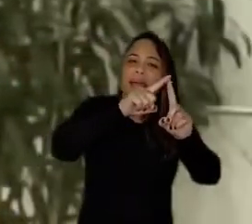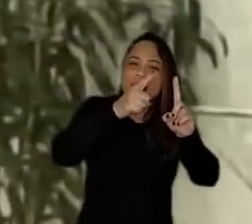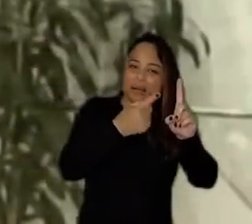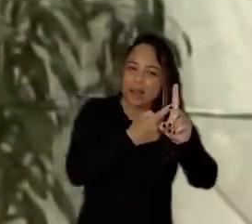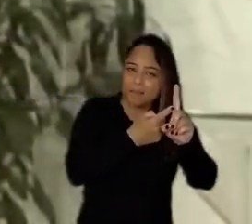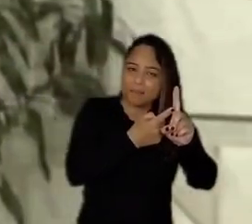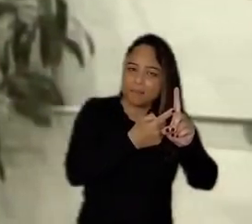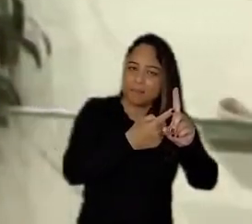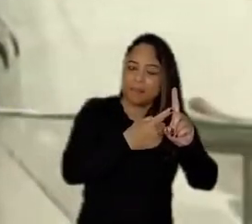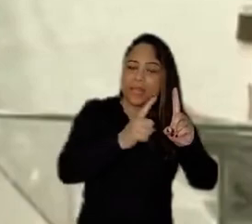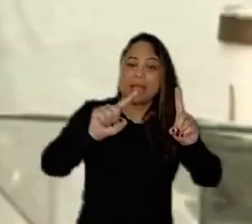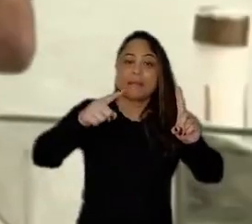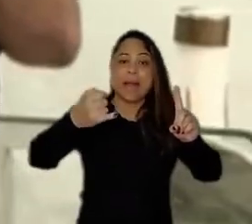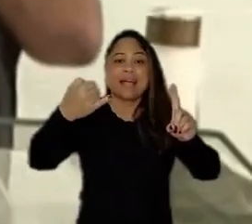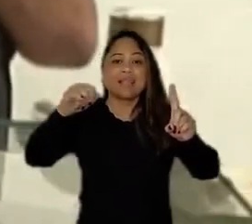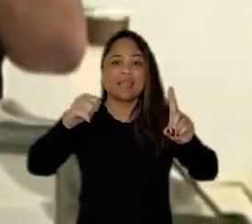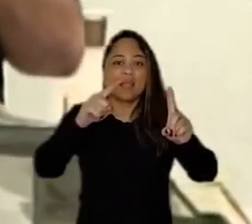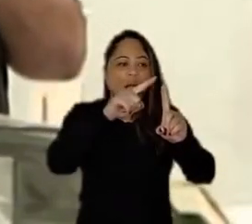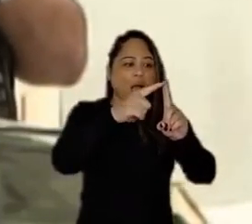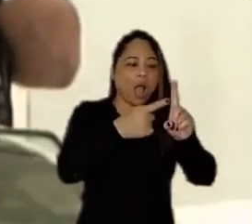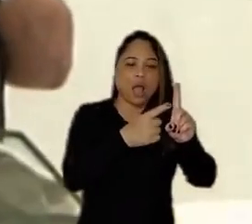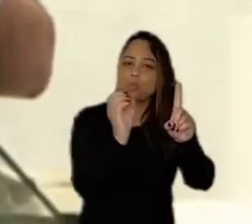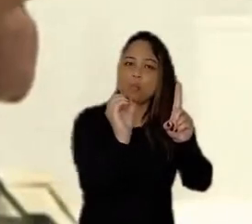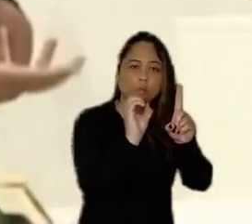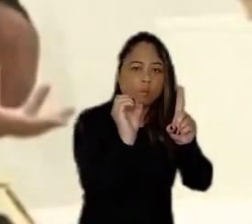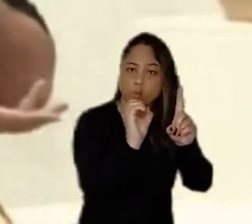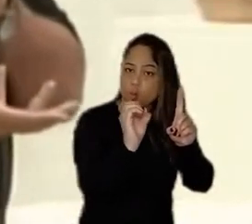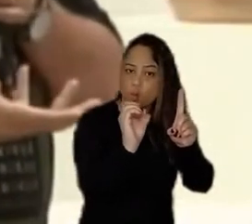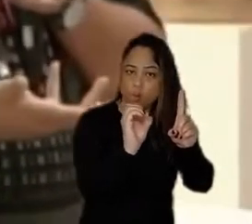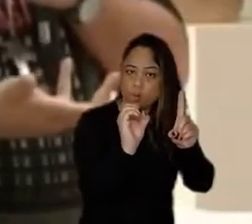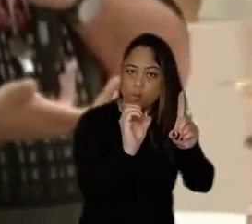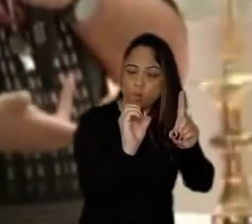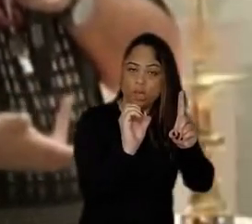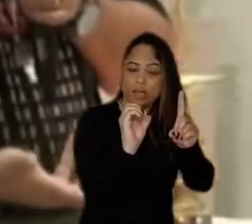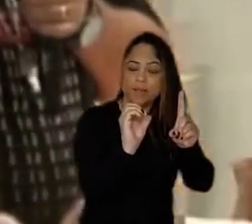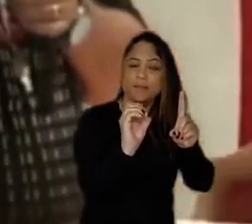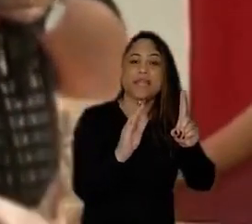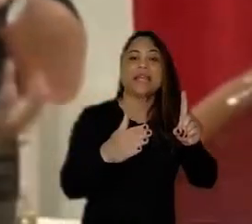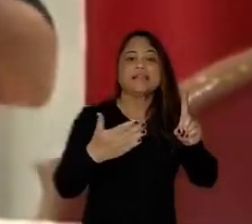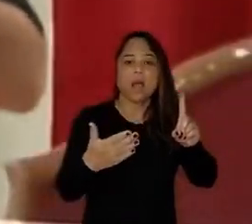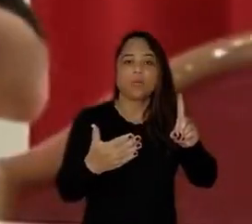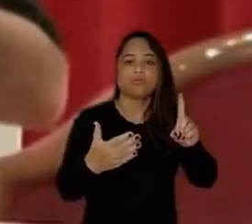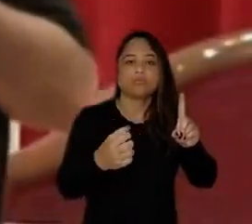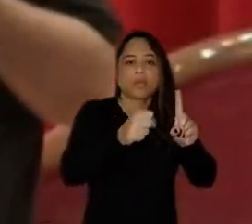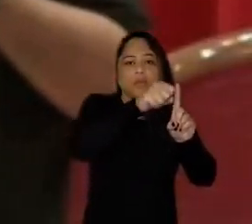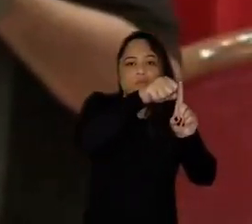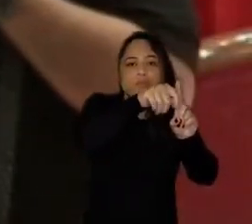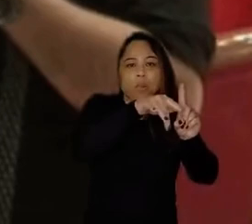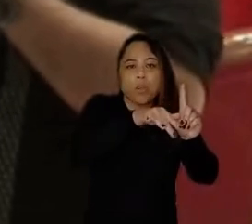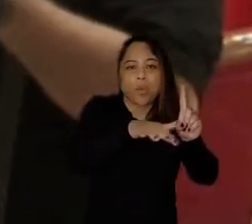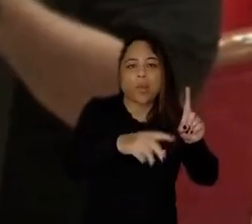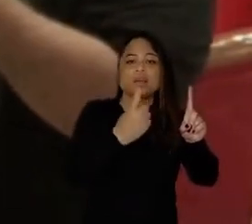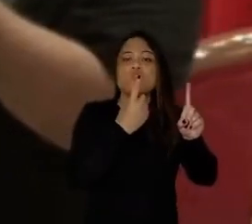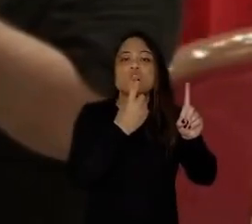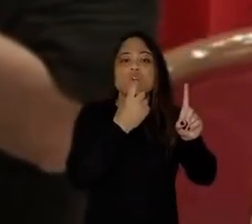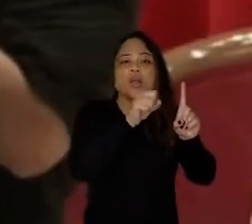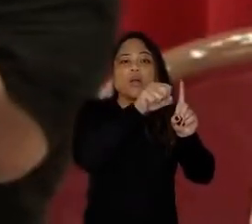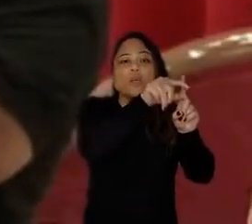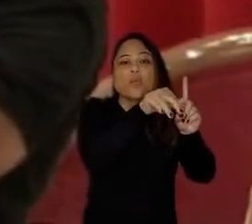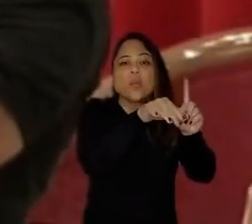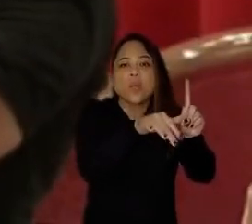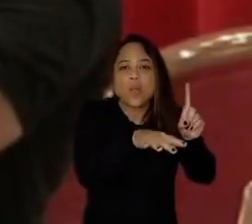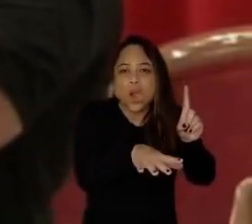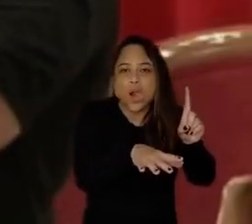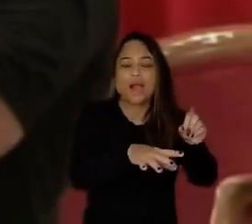ele não é fecundado, portanto a mulher não engravida, tudo aquilo que foi preparado